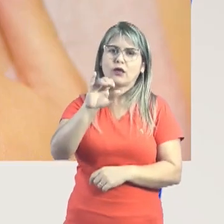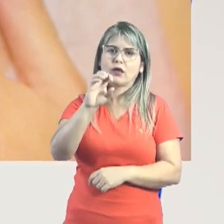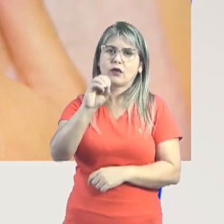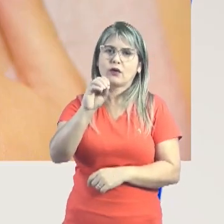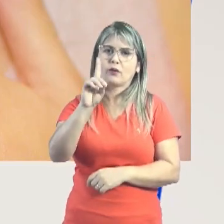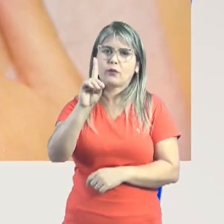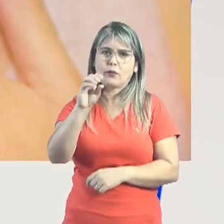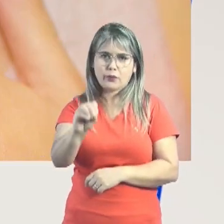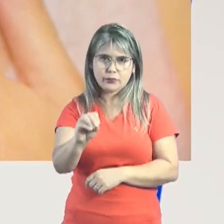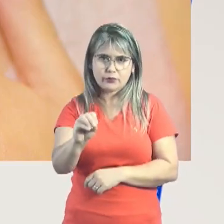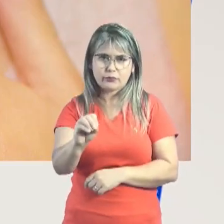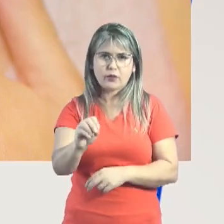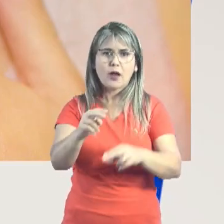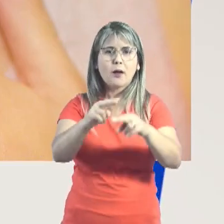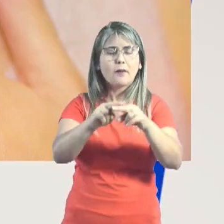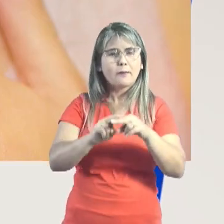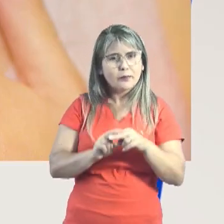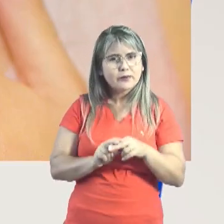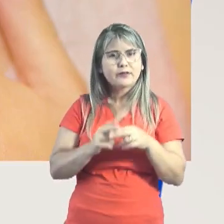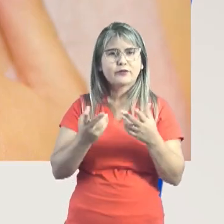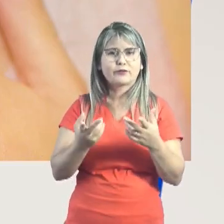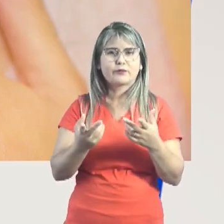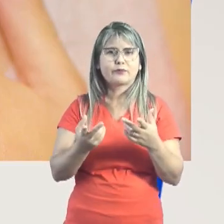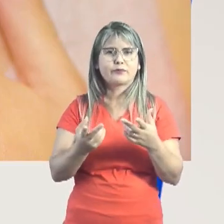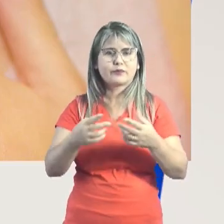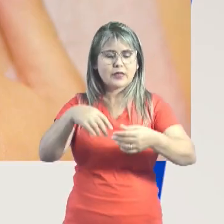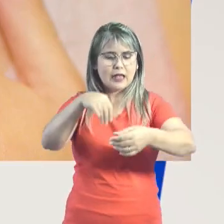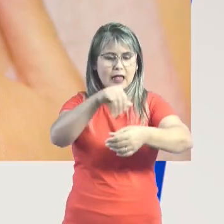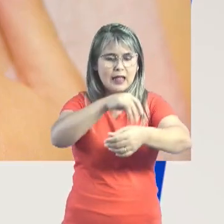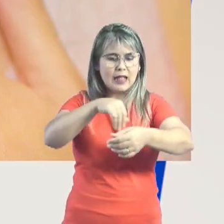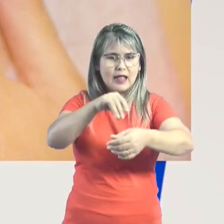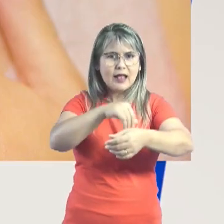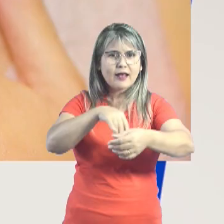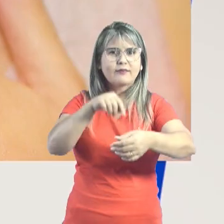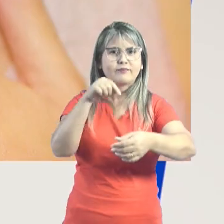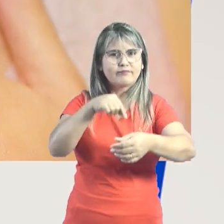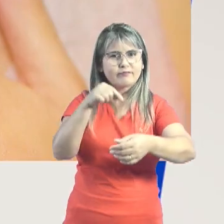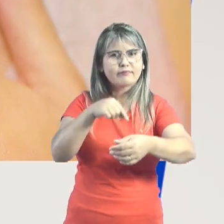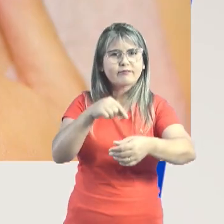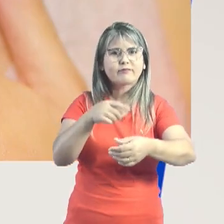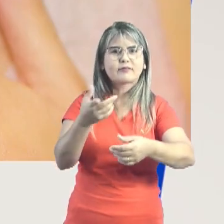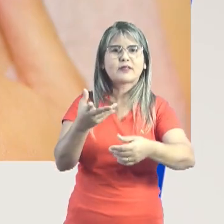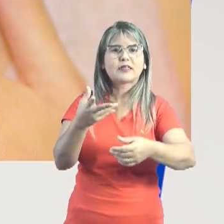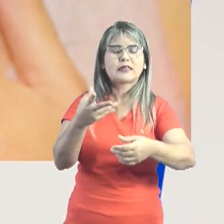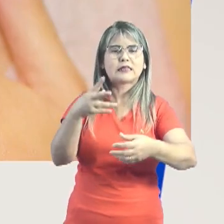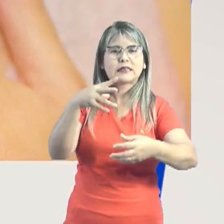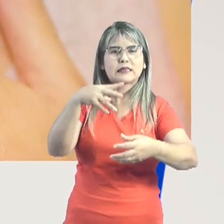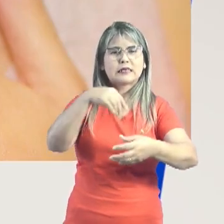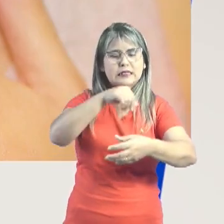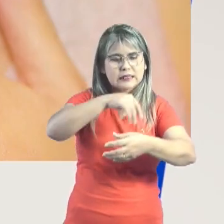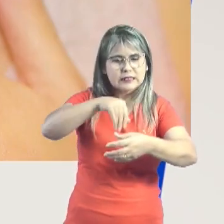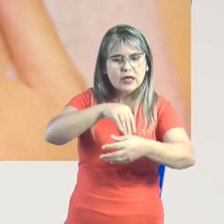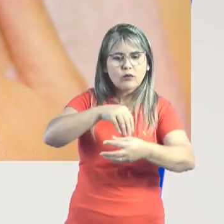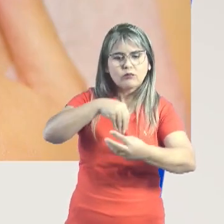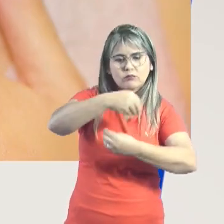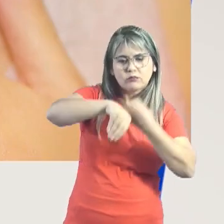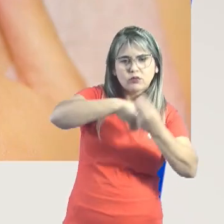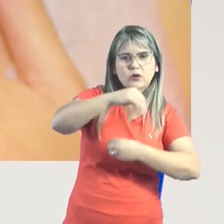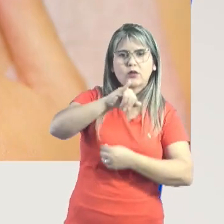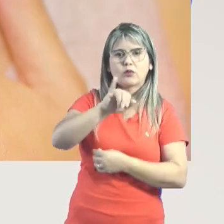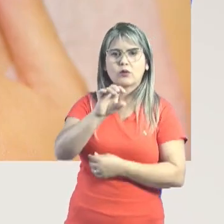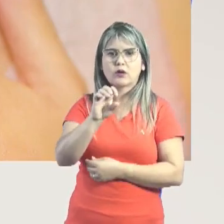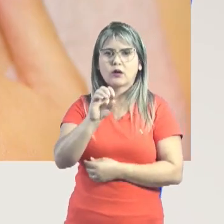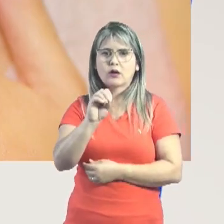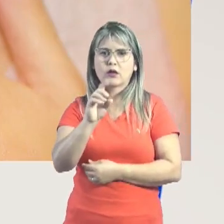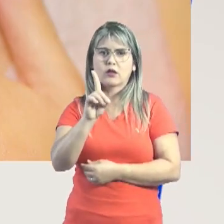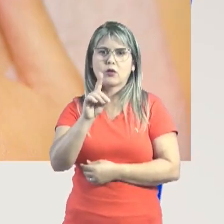vai auxiliar no metabolismo ou no trabalho dessa glândula tireoide. A glândula tireoide fica nessa região aqui chamada de baso do pescoço,